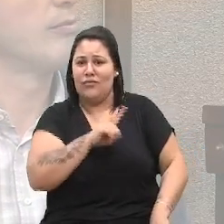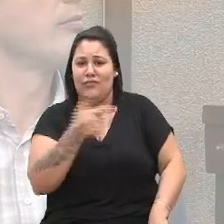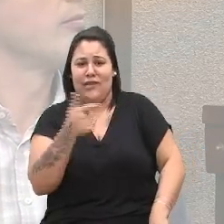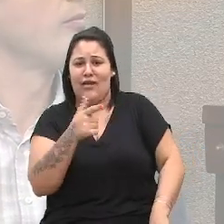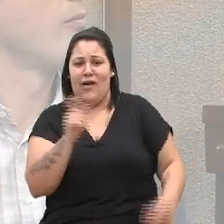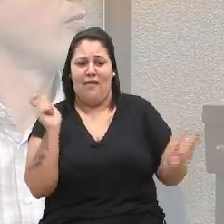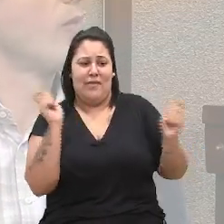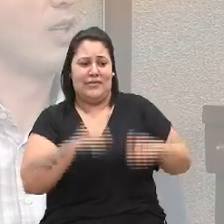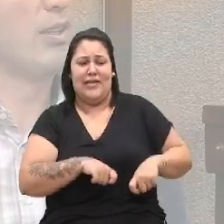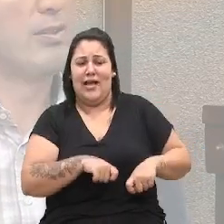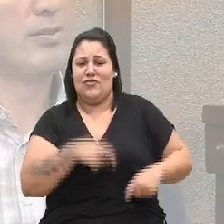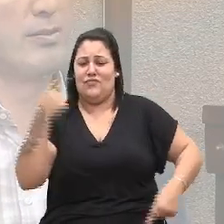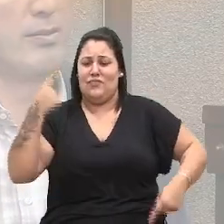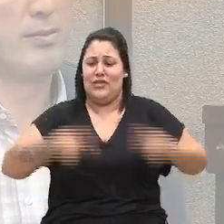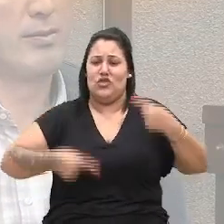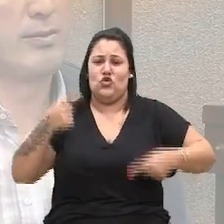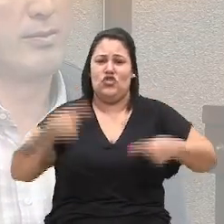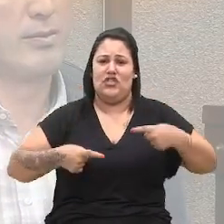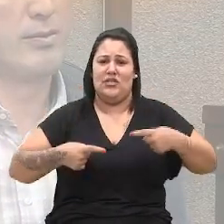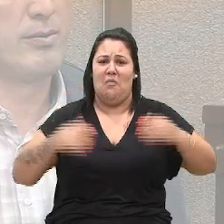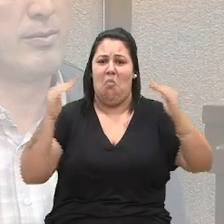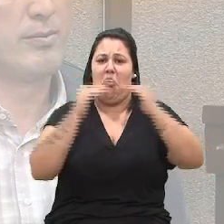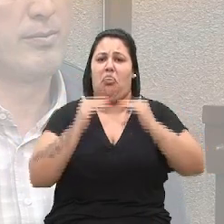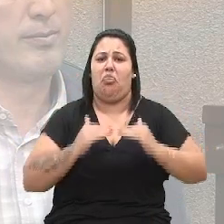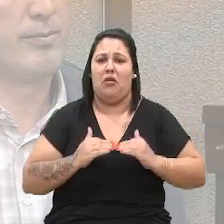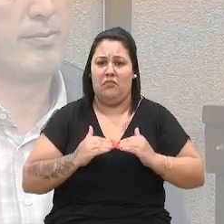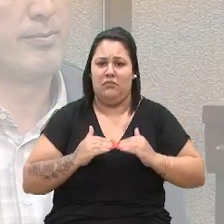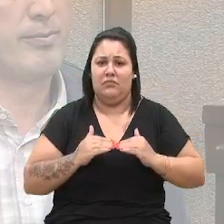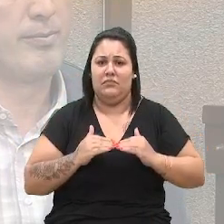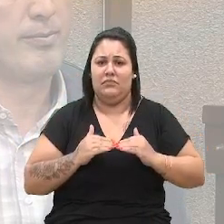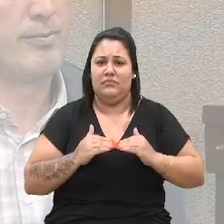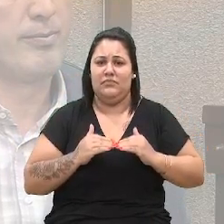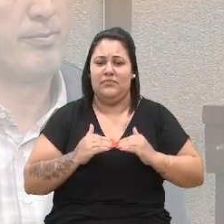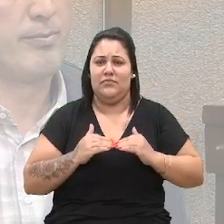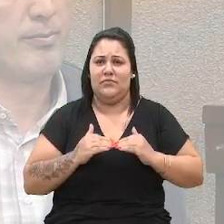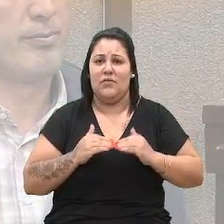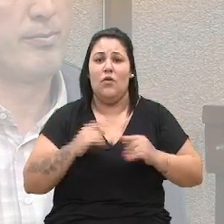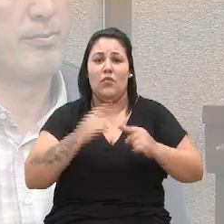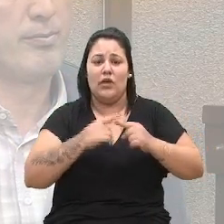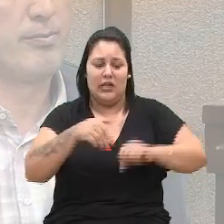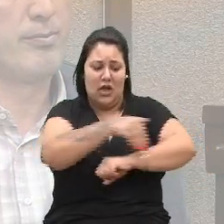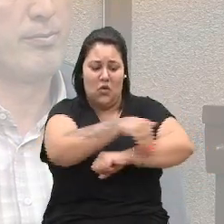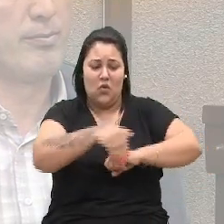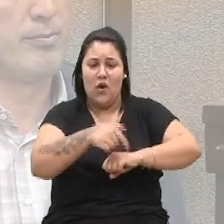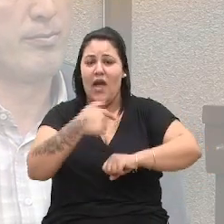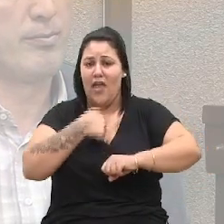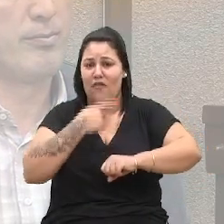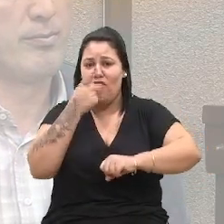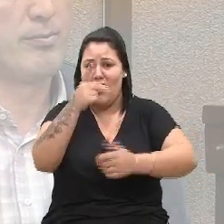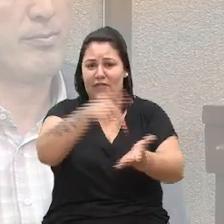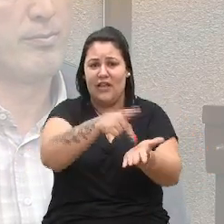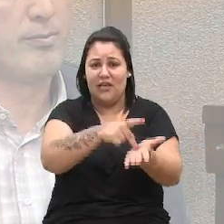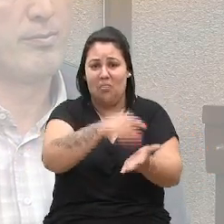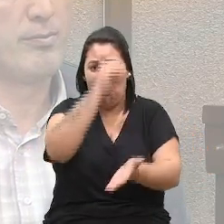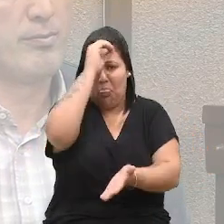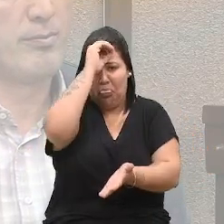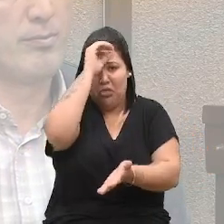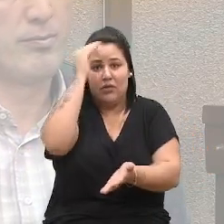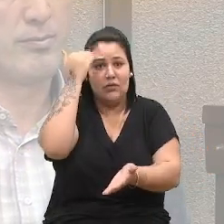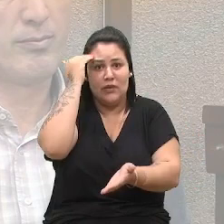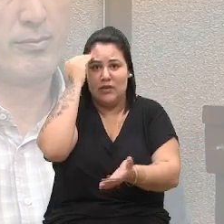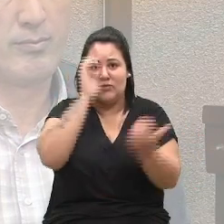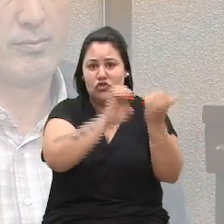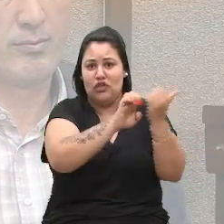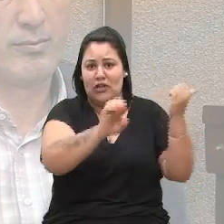discutir necessidade e viabilidade das vias, porque realmente confesso, vereadora Gladys, eu não entendo, né, como a